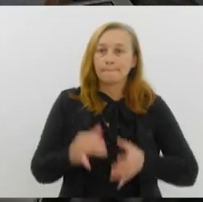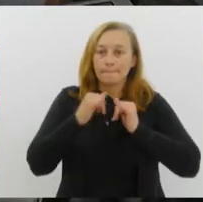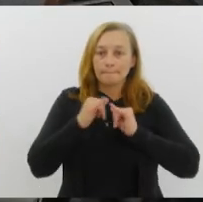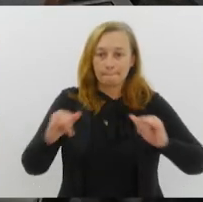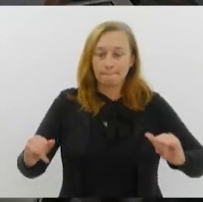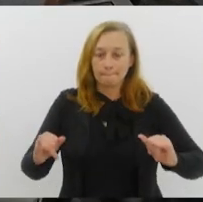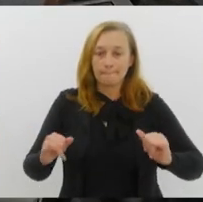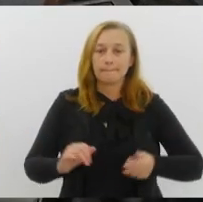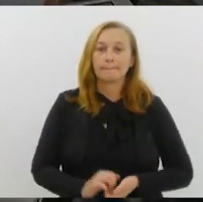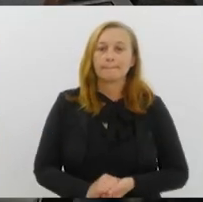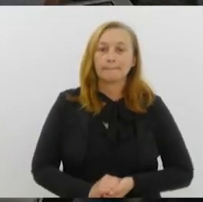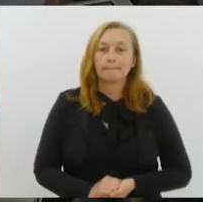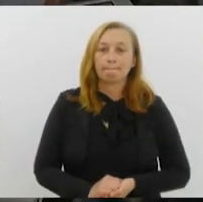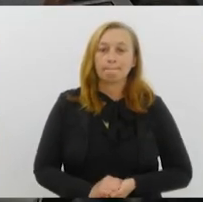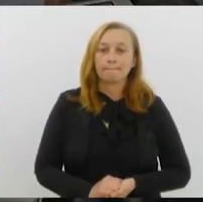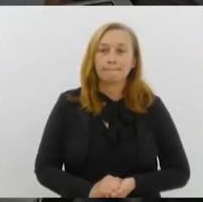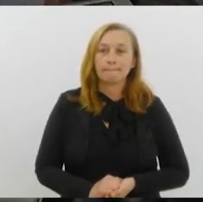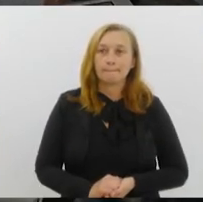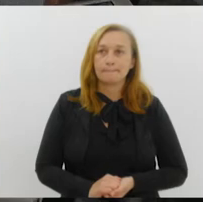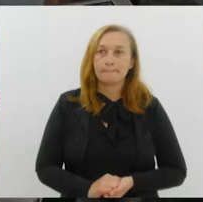Anuncio.